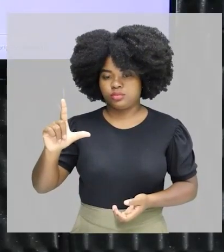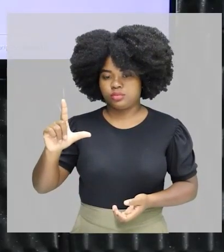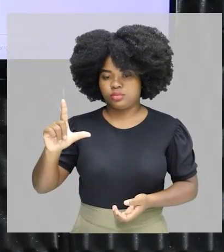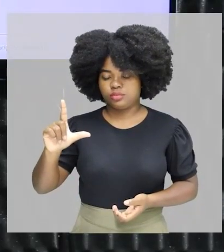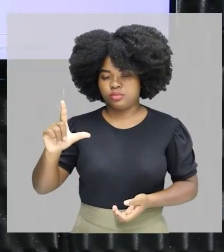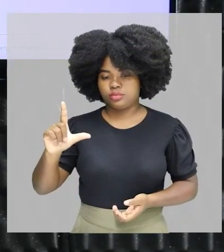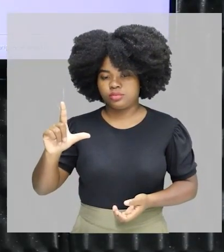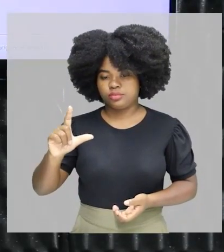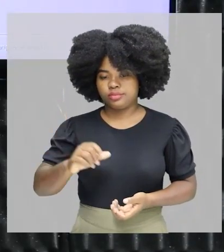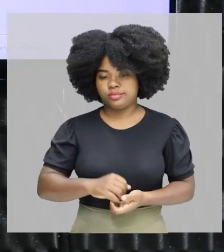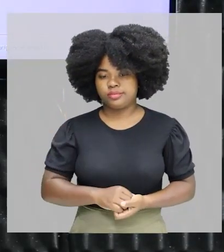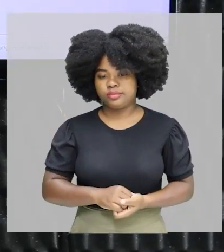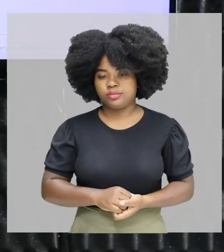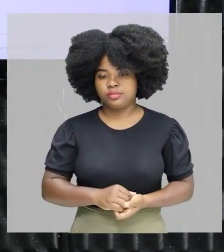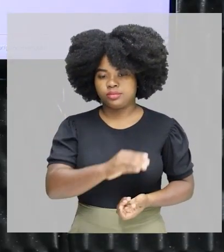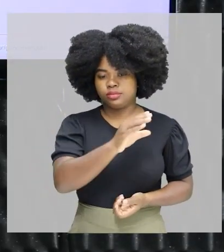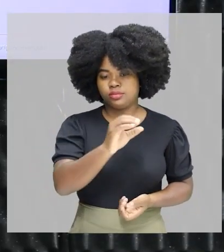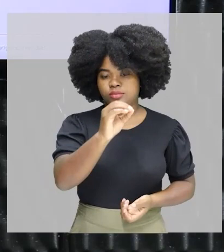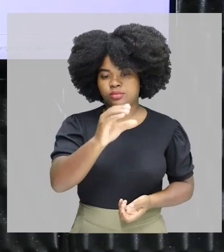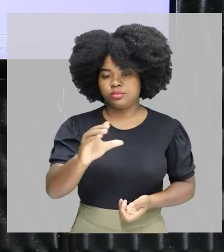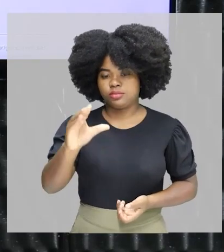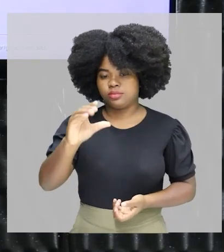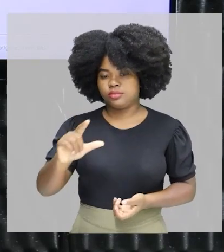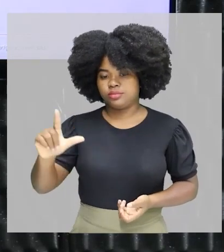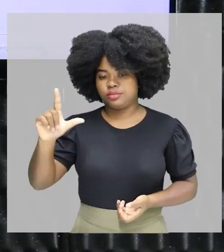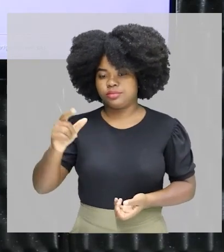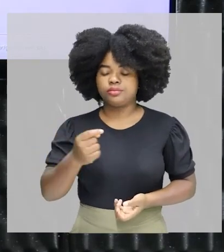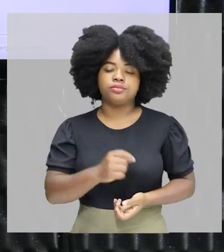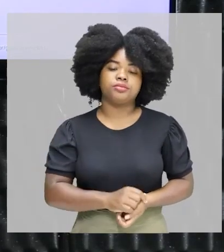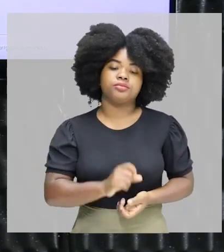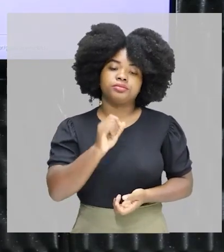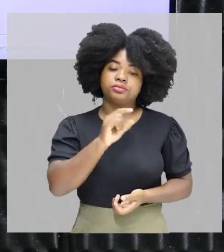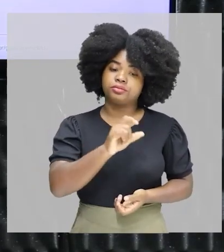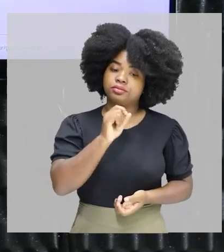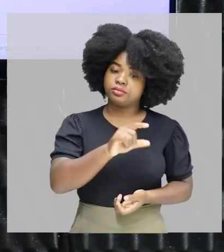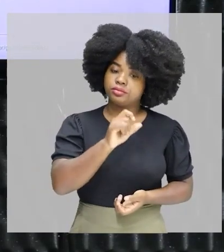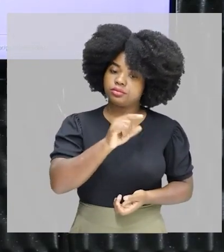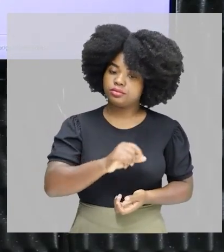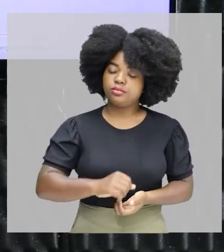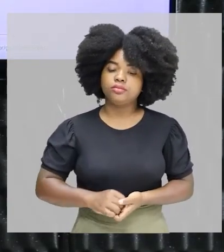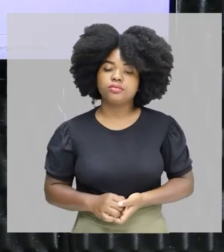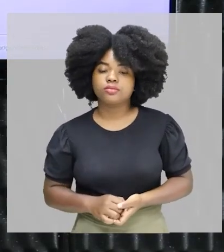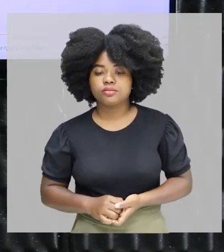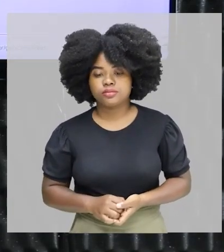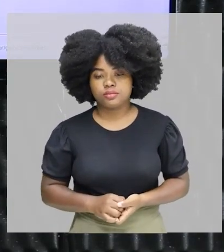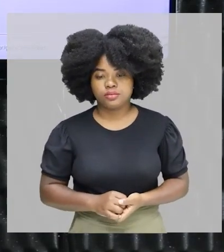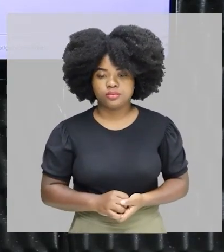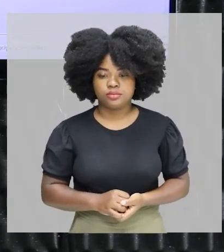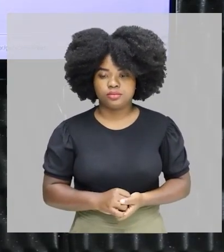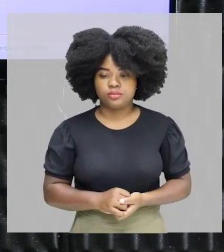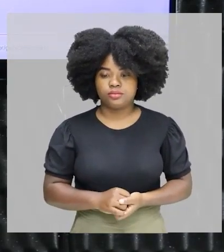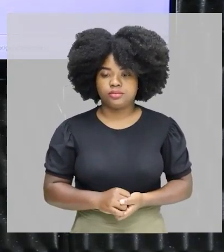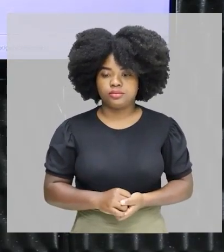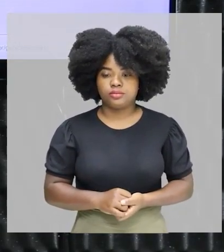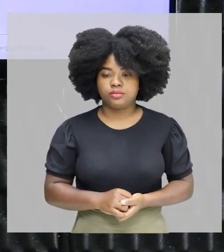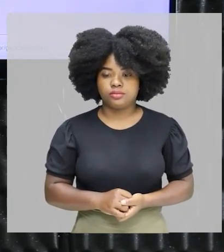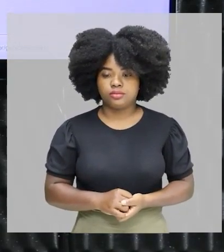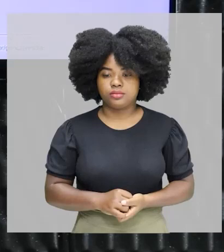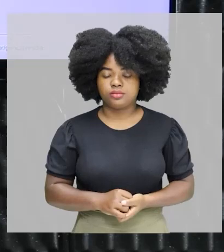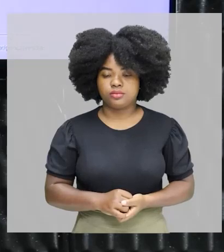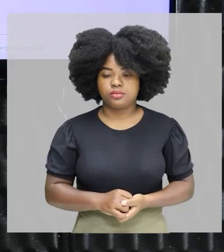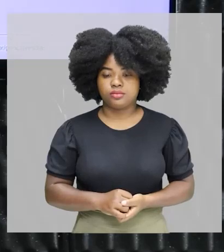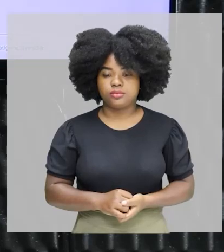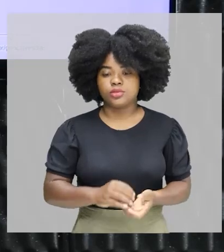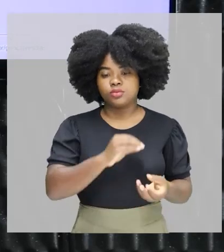CO, tá? Então, aqui eu tenho cloreto de cobalto, que ele é azul, certo? Quando ele